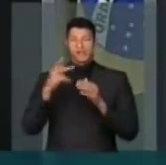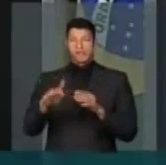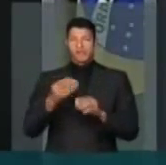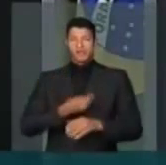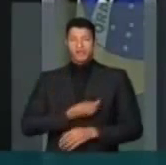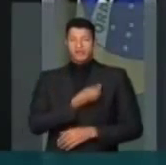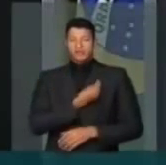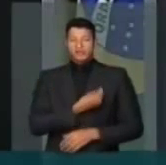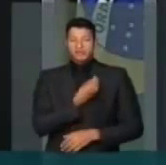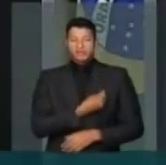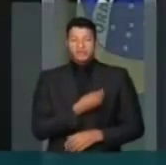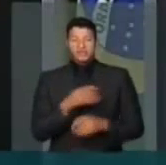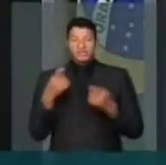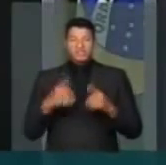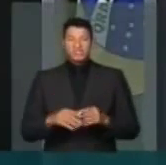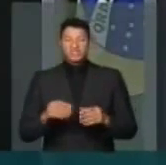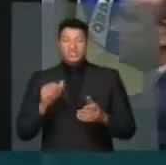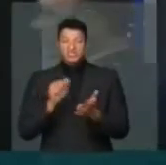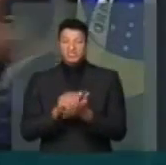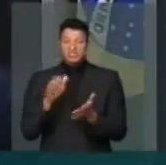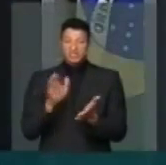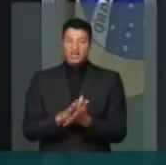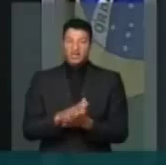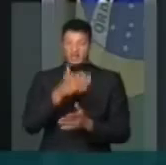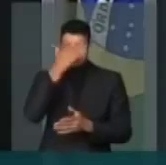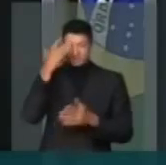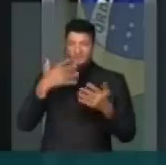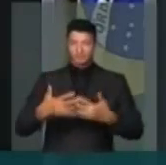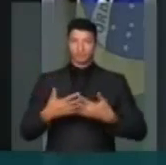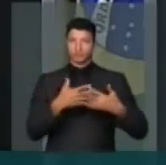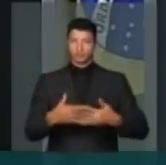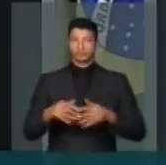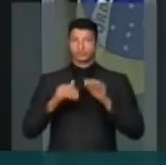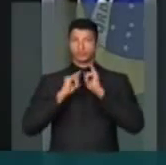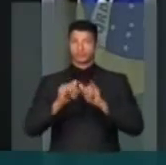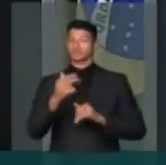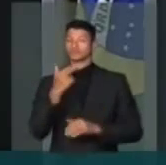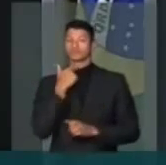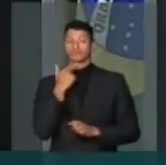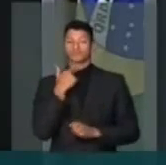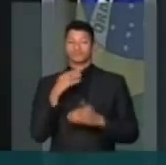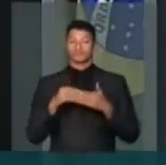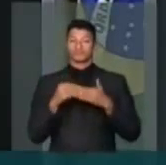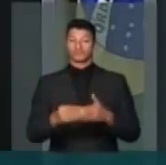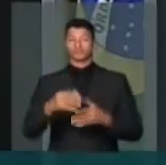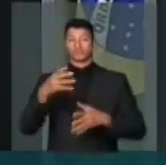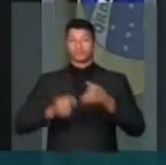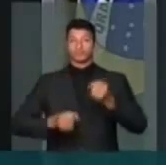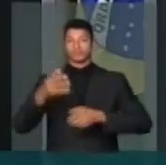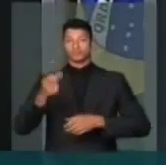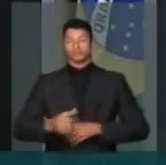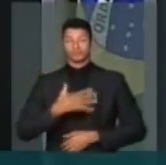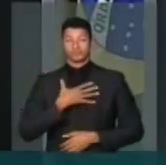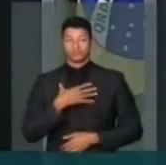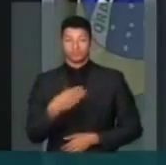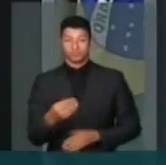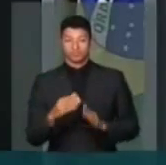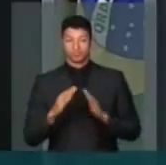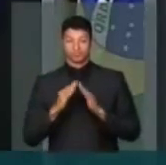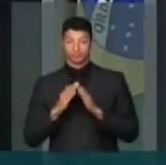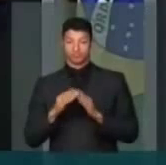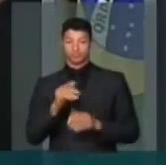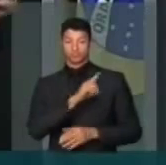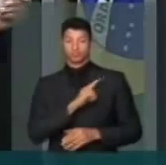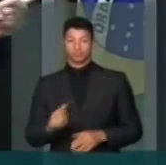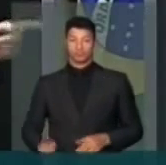sua vida, contra multas de caminhoneiros que afirmam que não podem levar o leite para seus filhos em casa,